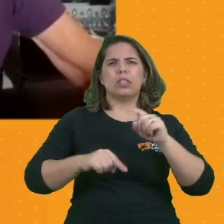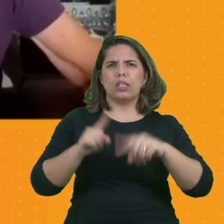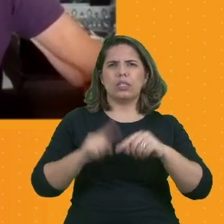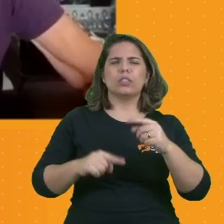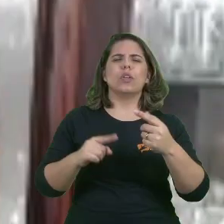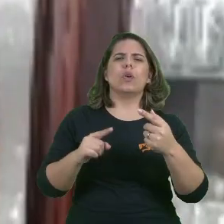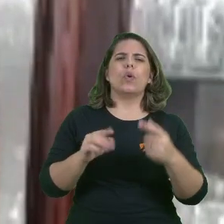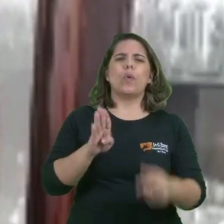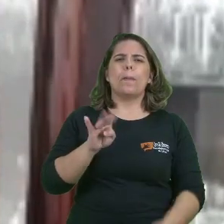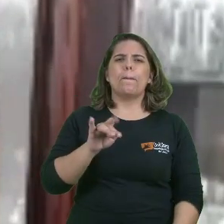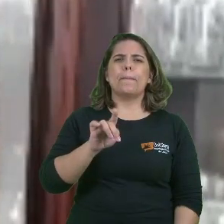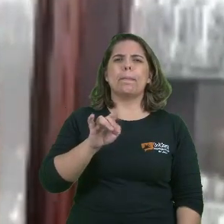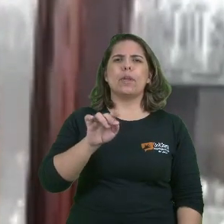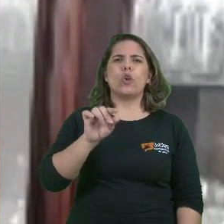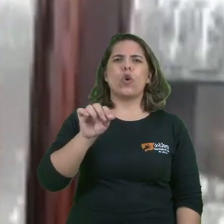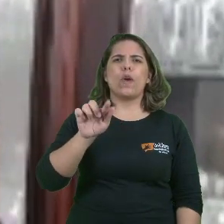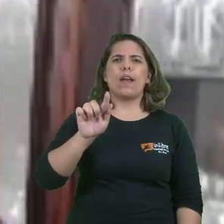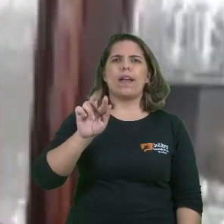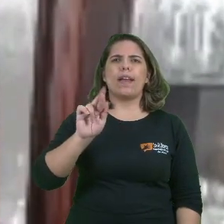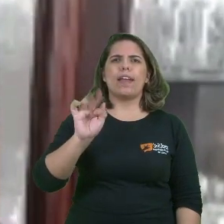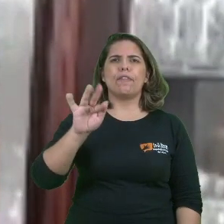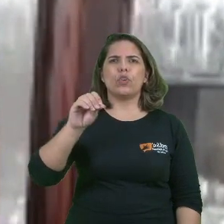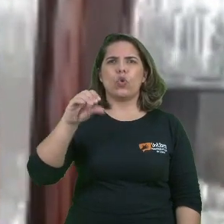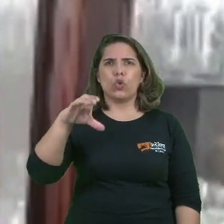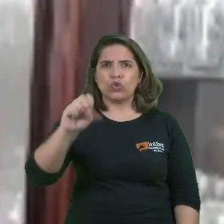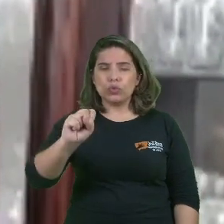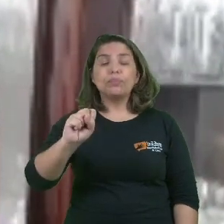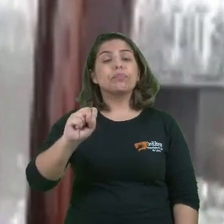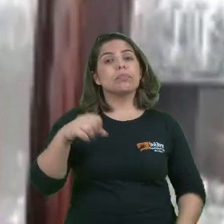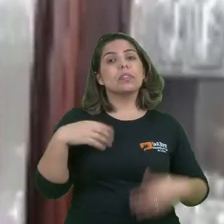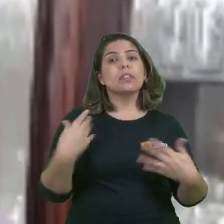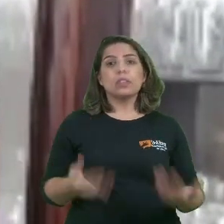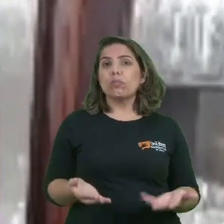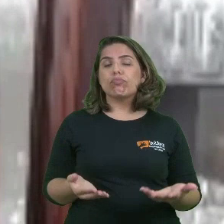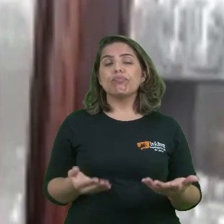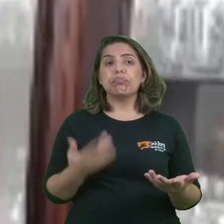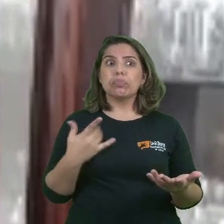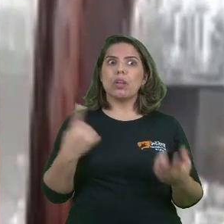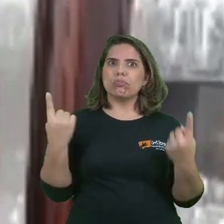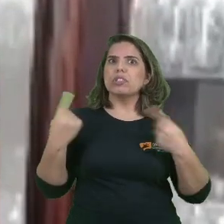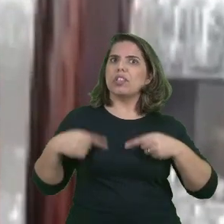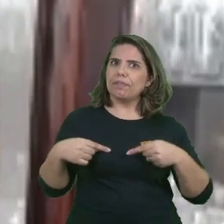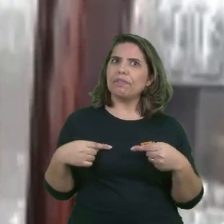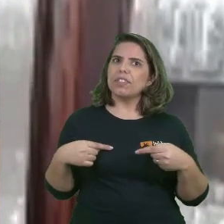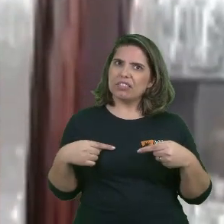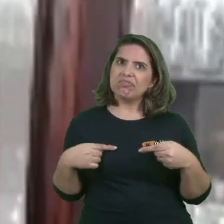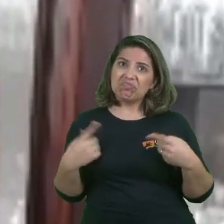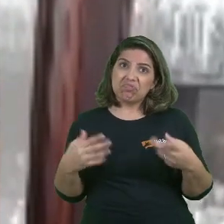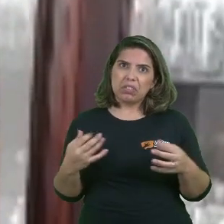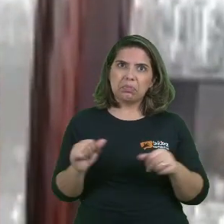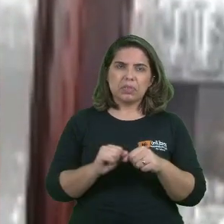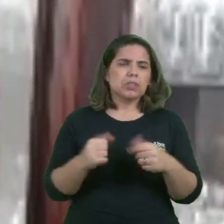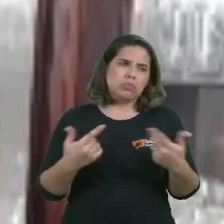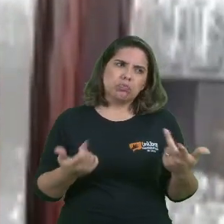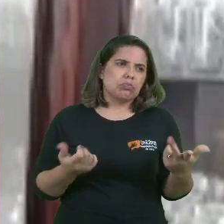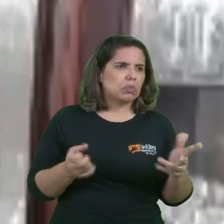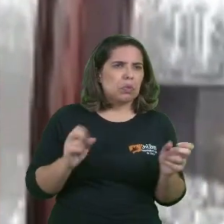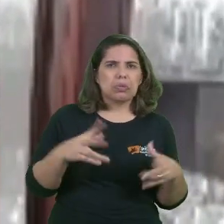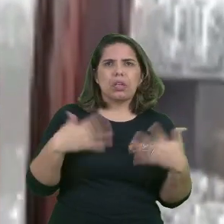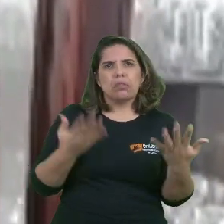bibliográfico então o meu tio que fazer vamos